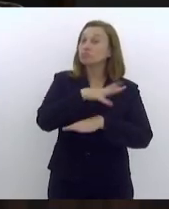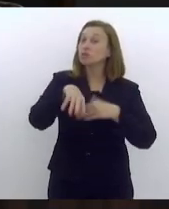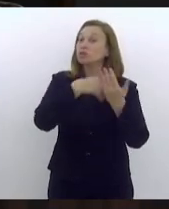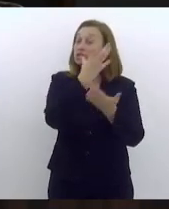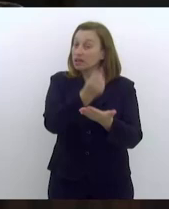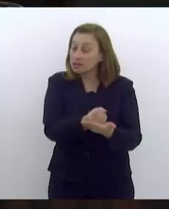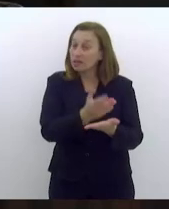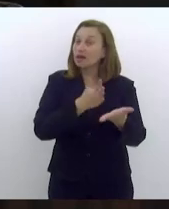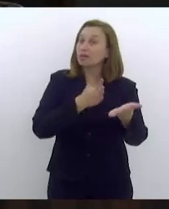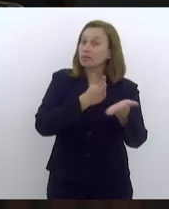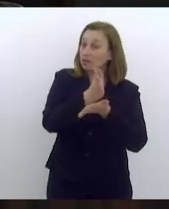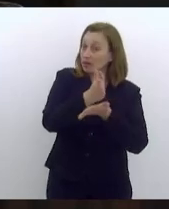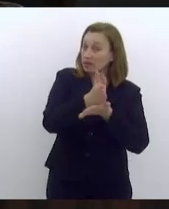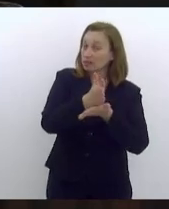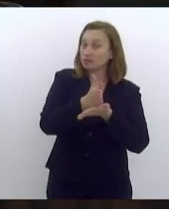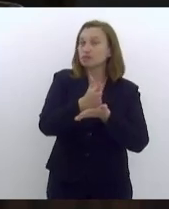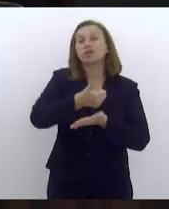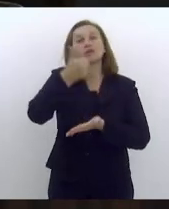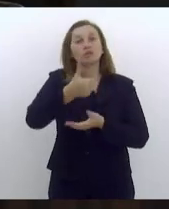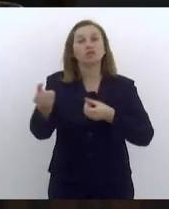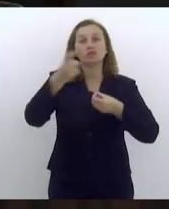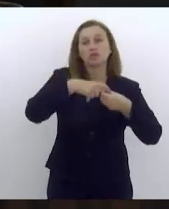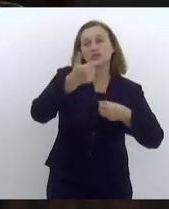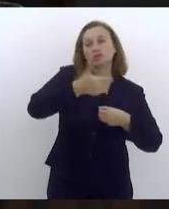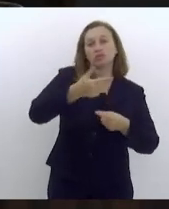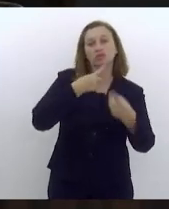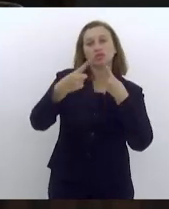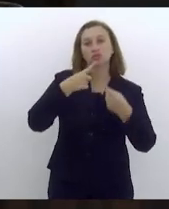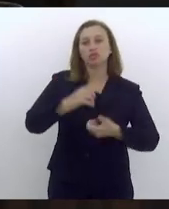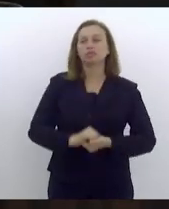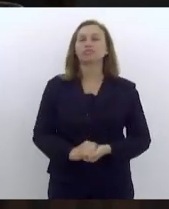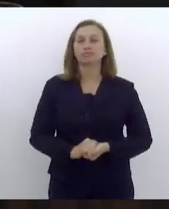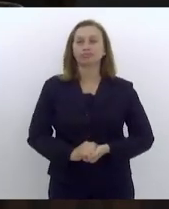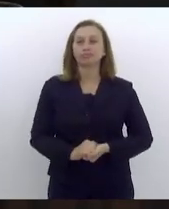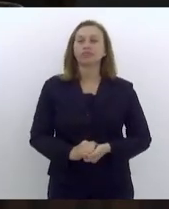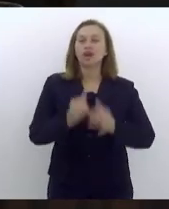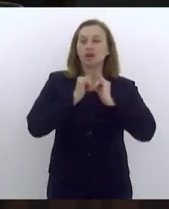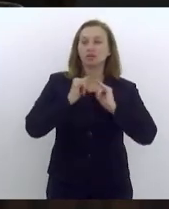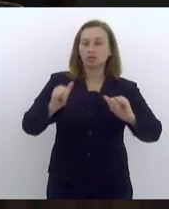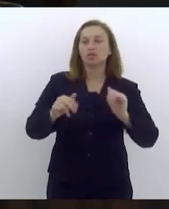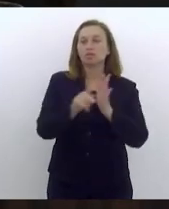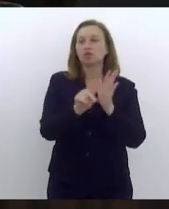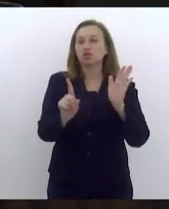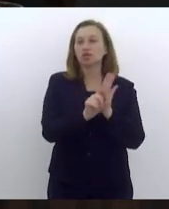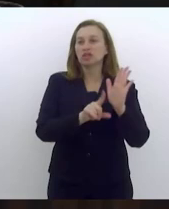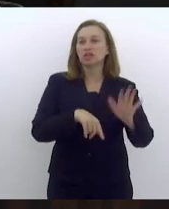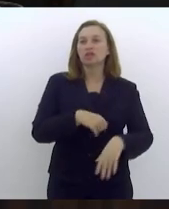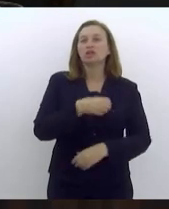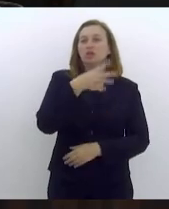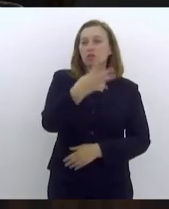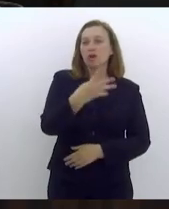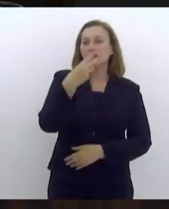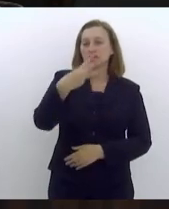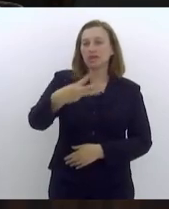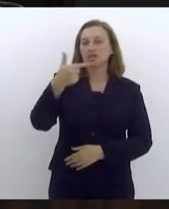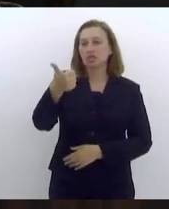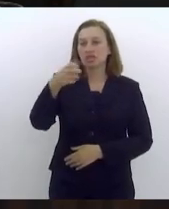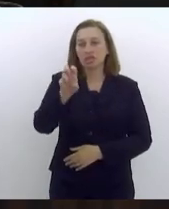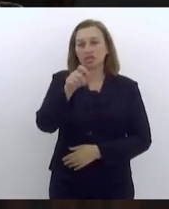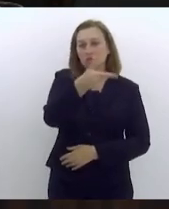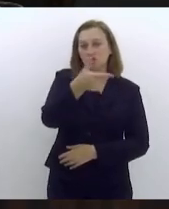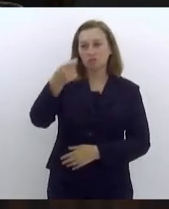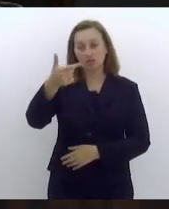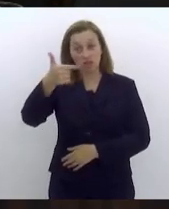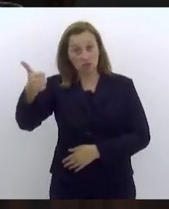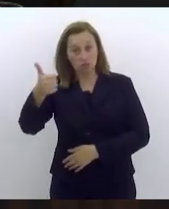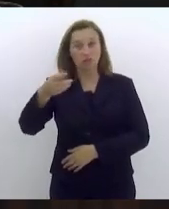aprovam, permaneçam como estão. Aprovado em primeira, retorna em segunda. Anuncio o projeto de lei 4315